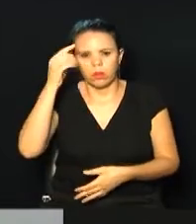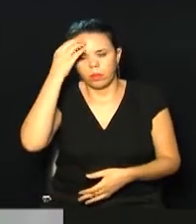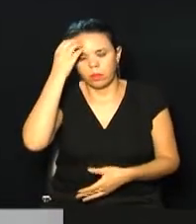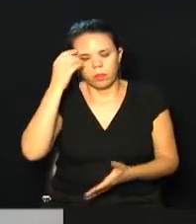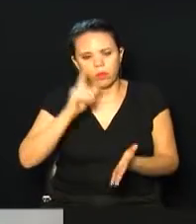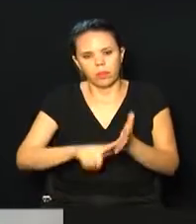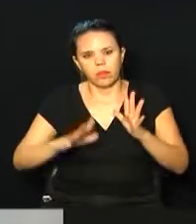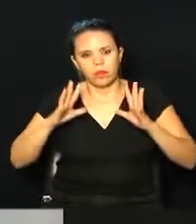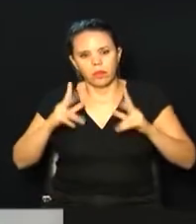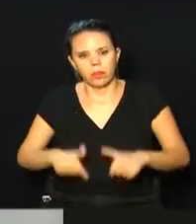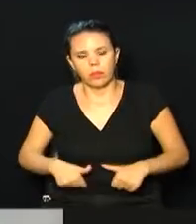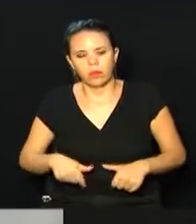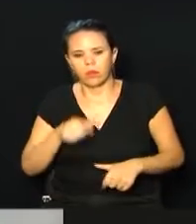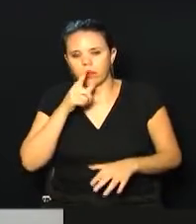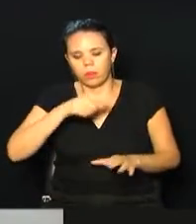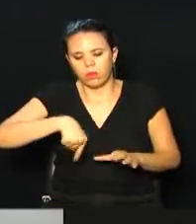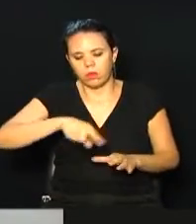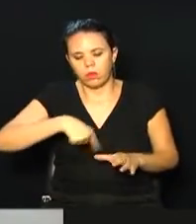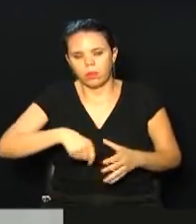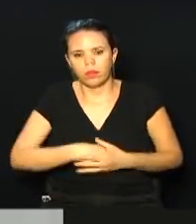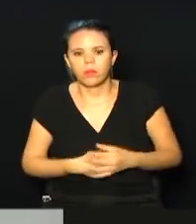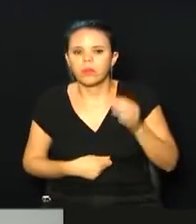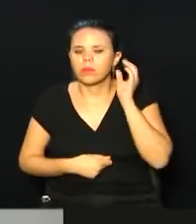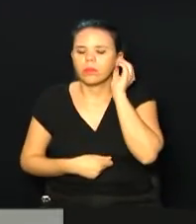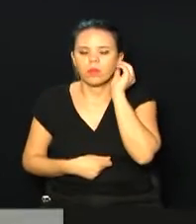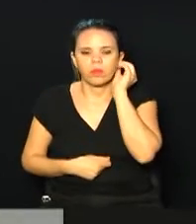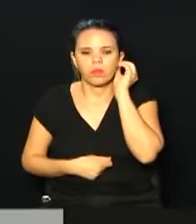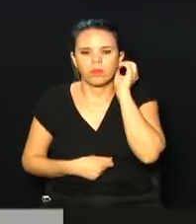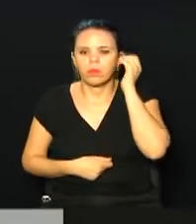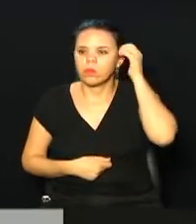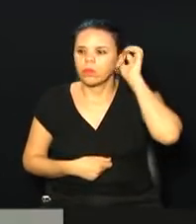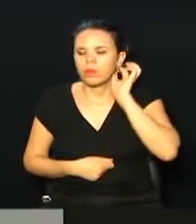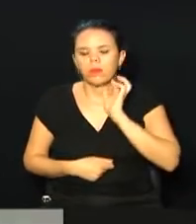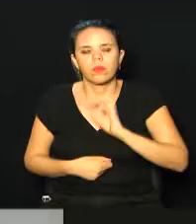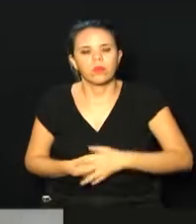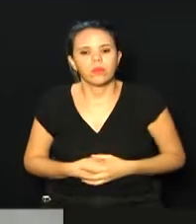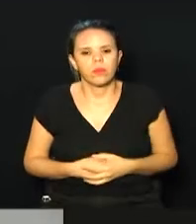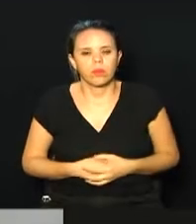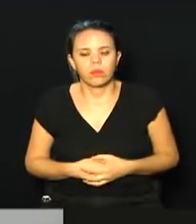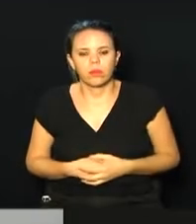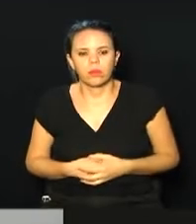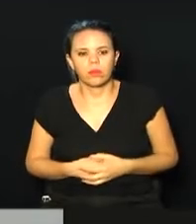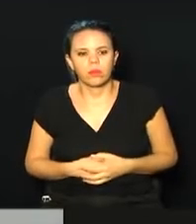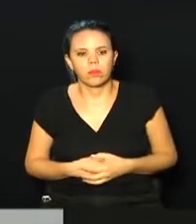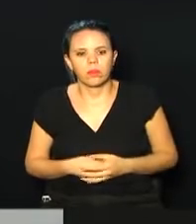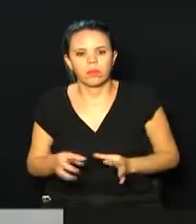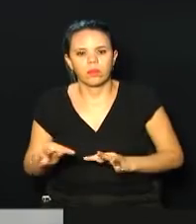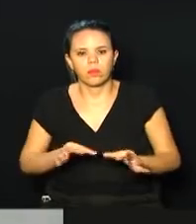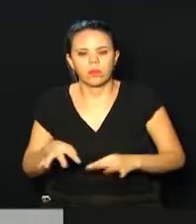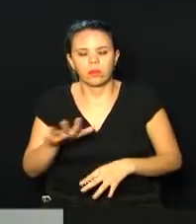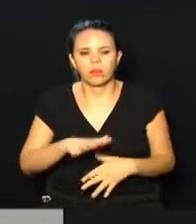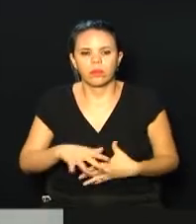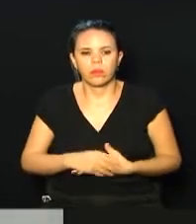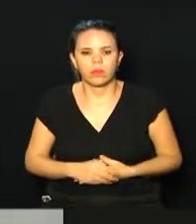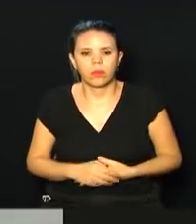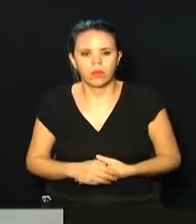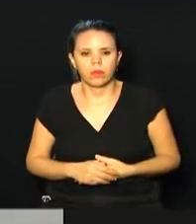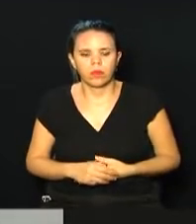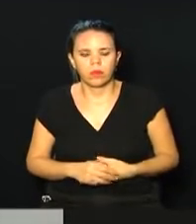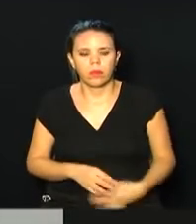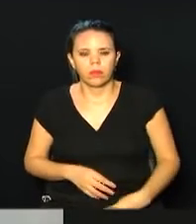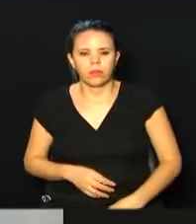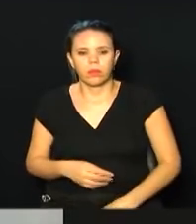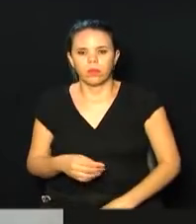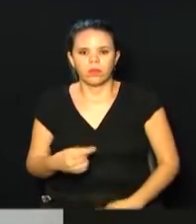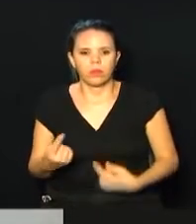limpeza de boca de lobos, né? Então, desobstruindo a microdrenagem das vias